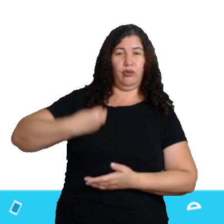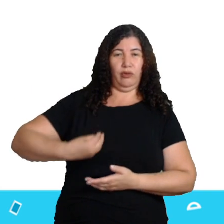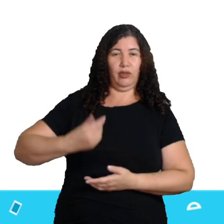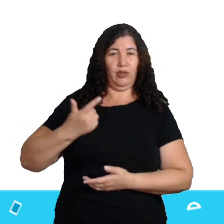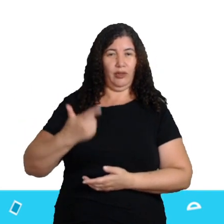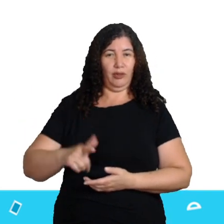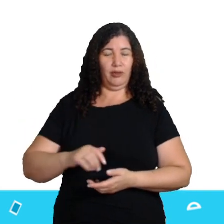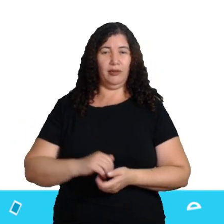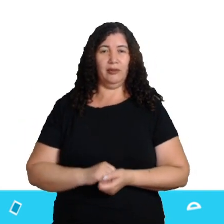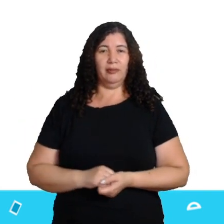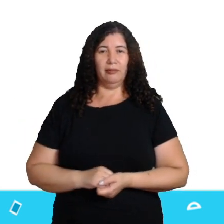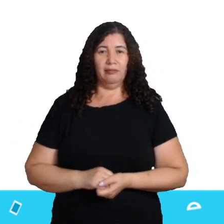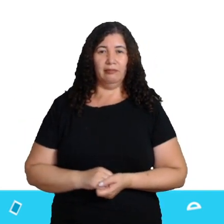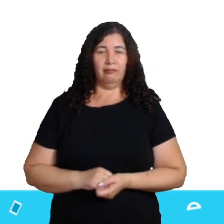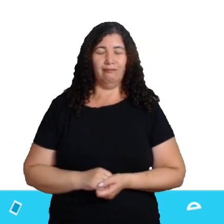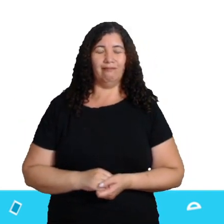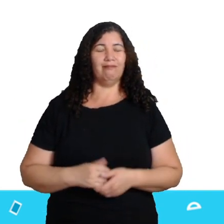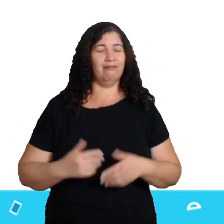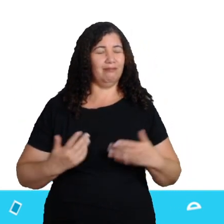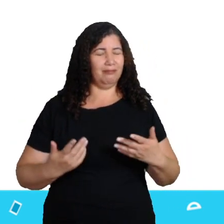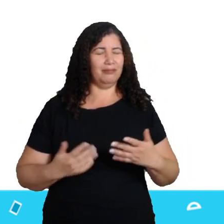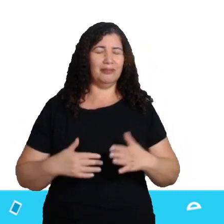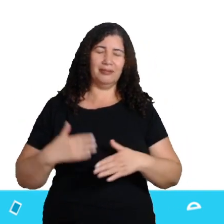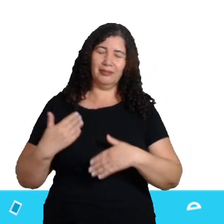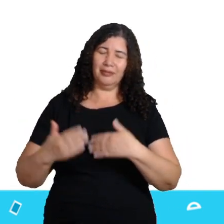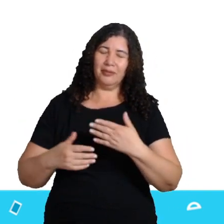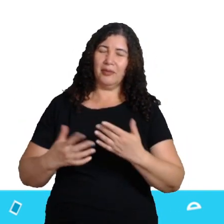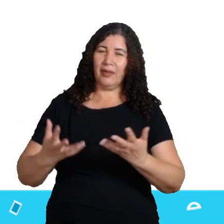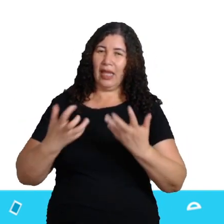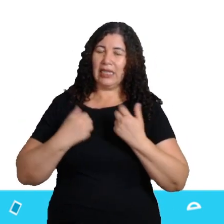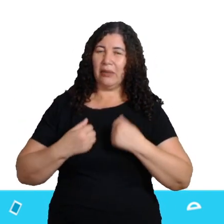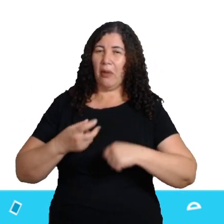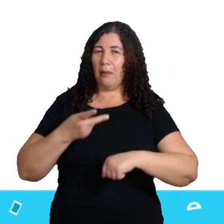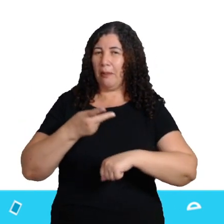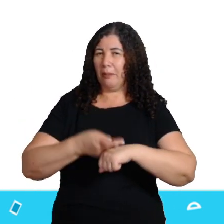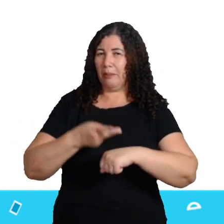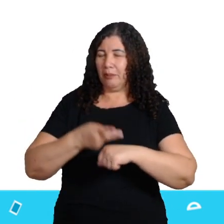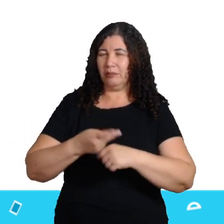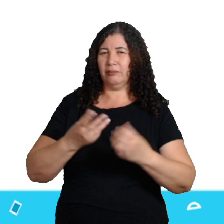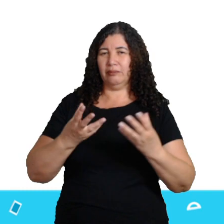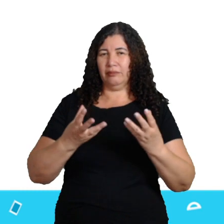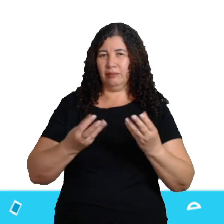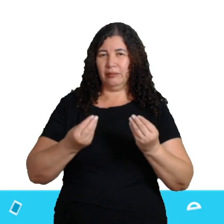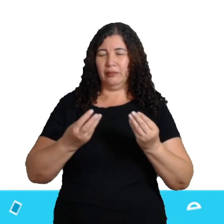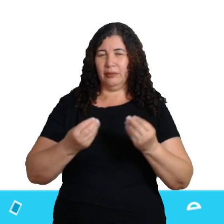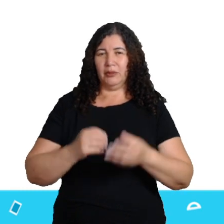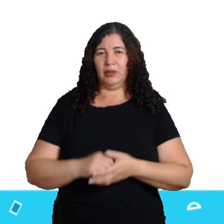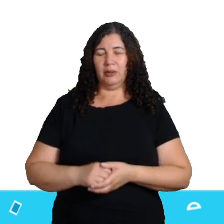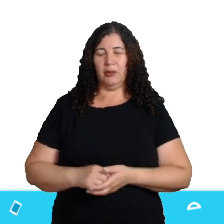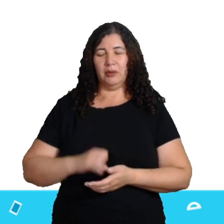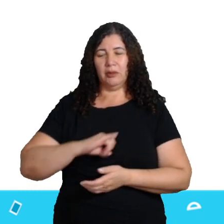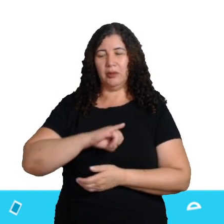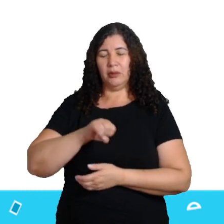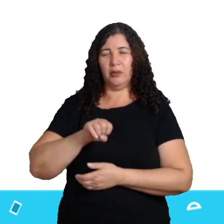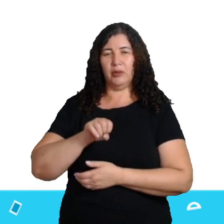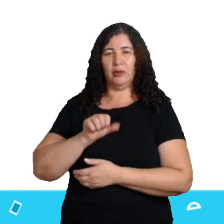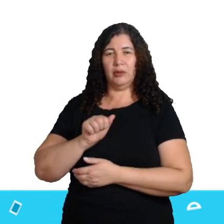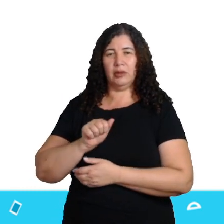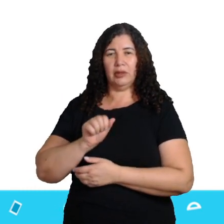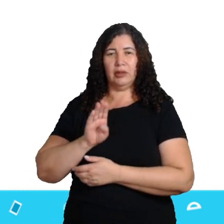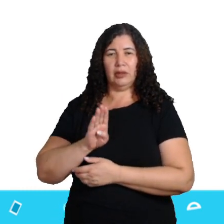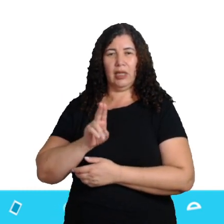da carreira, recebeu diversos prêmios, dentre os quais o Jabuti, uma